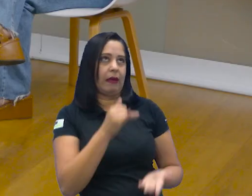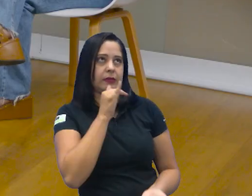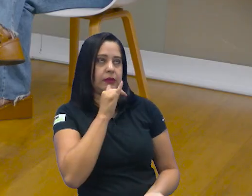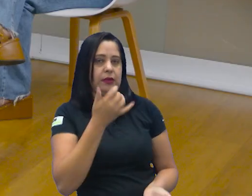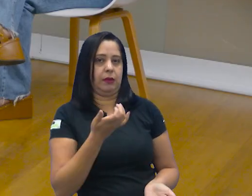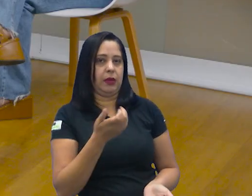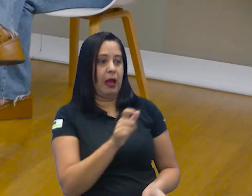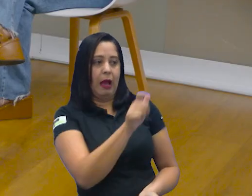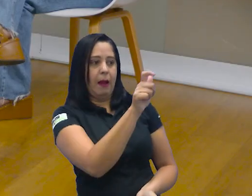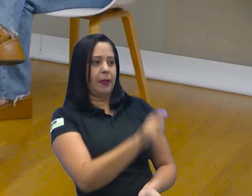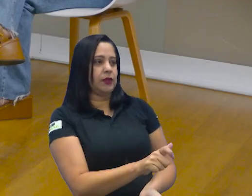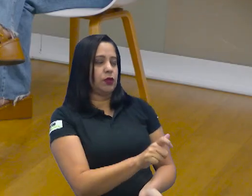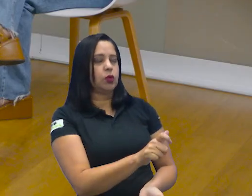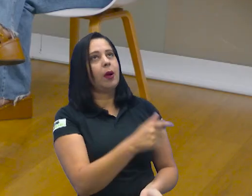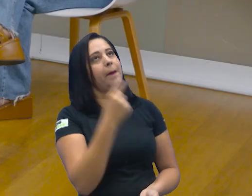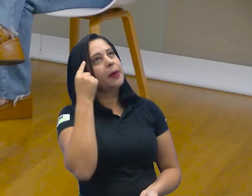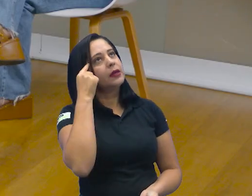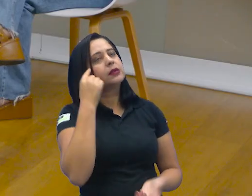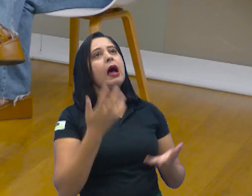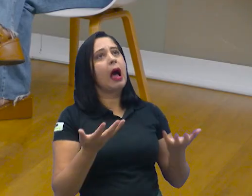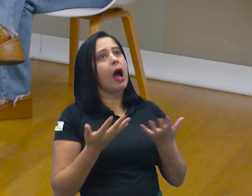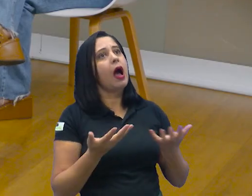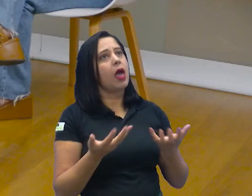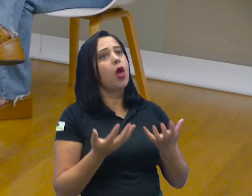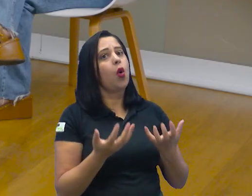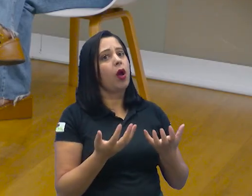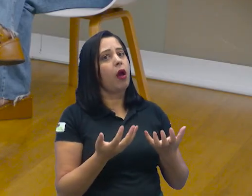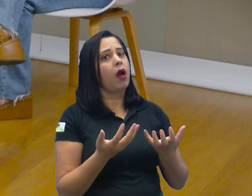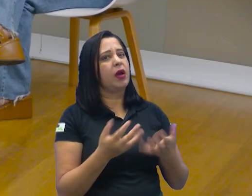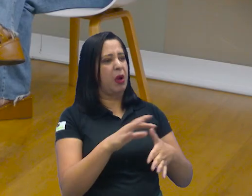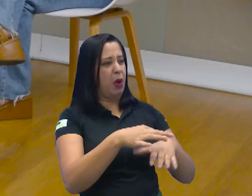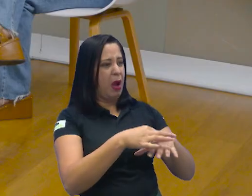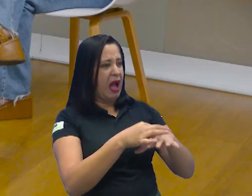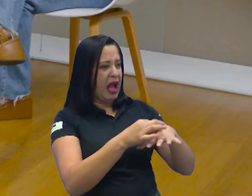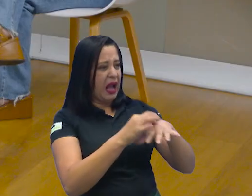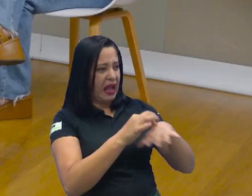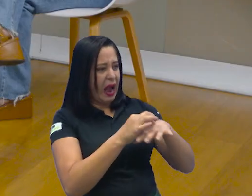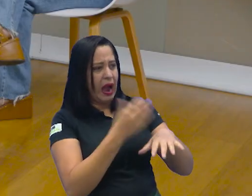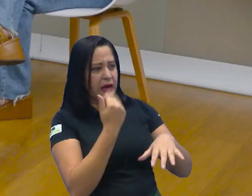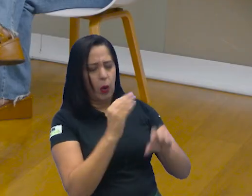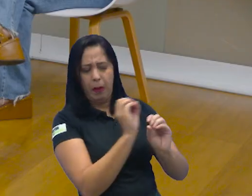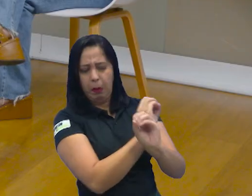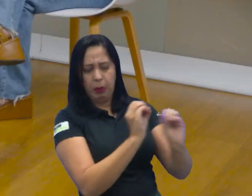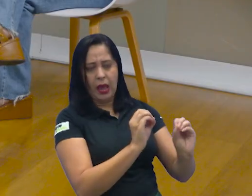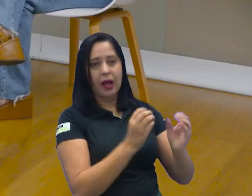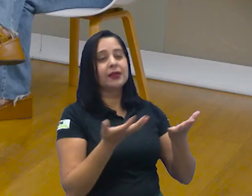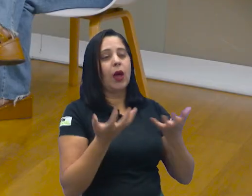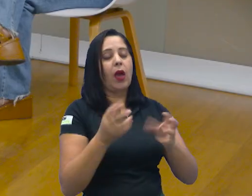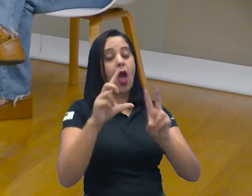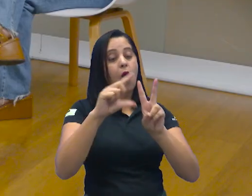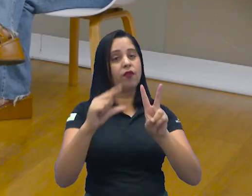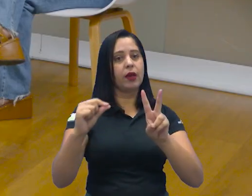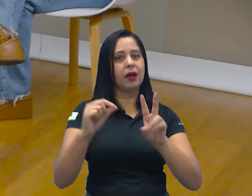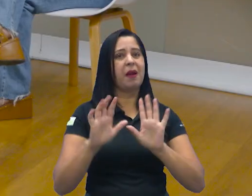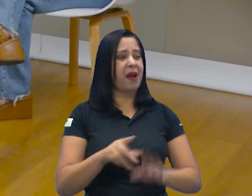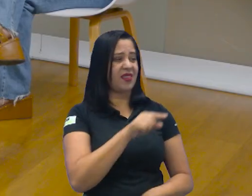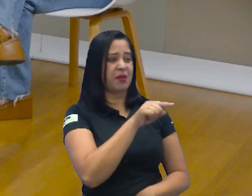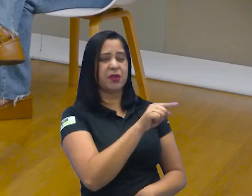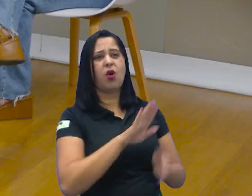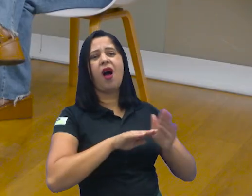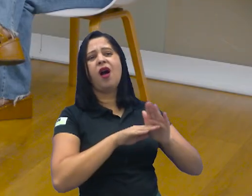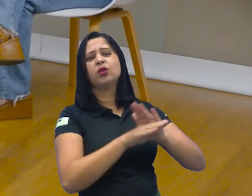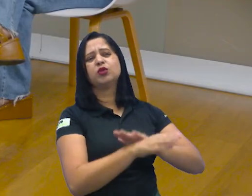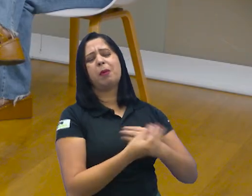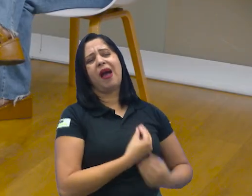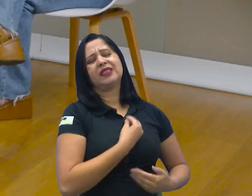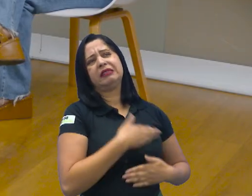escolhem, né? Eu quero agora, a partir de hoje, eu não vou mais consumir, eu sou vegana. Mas uma pessoa que consumiu, de repente, carne a vida inteira,